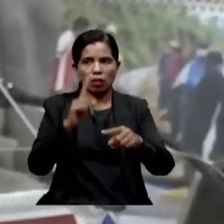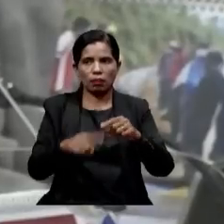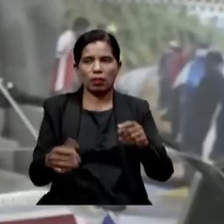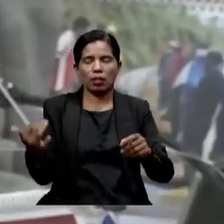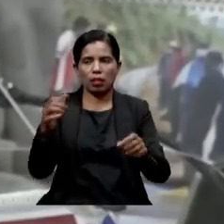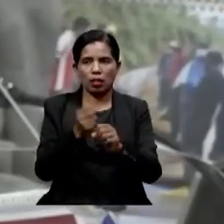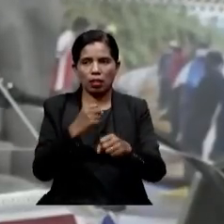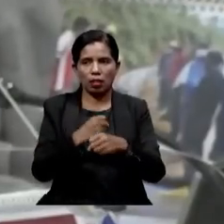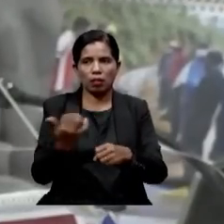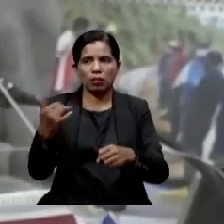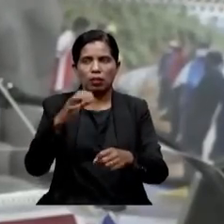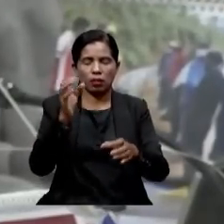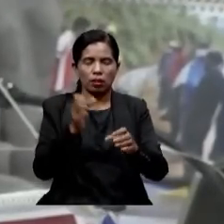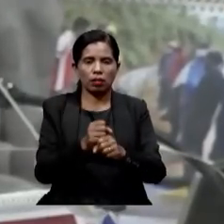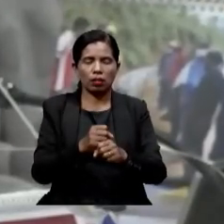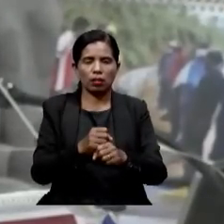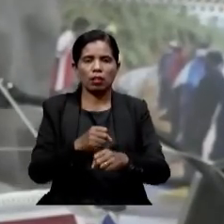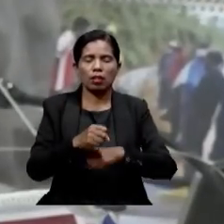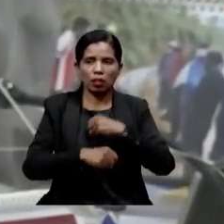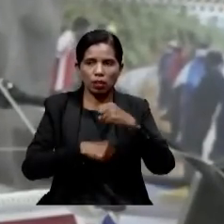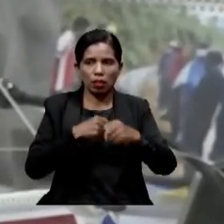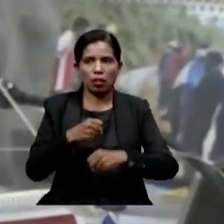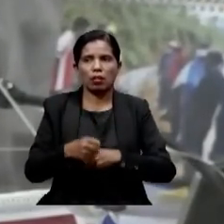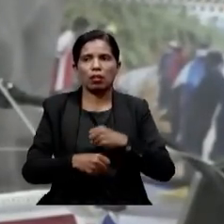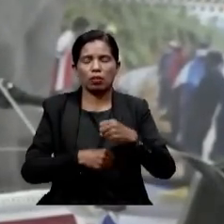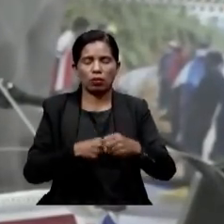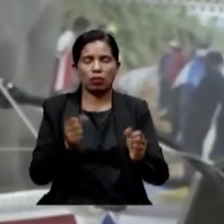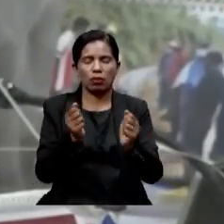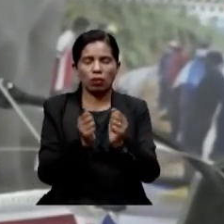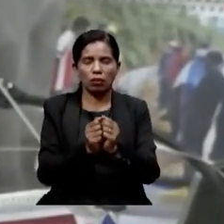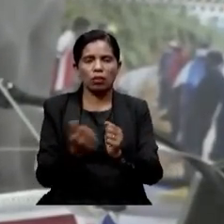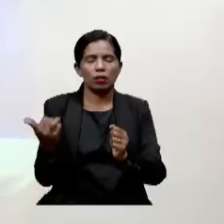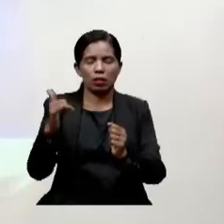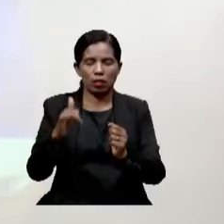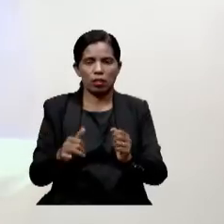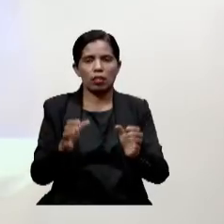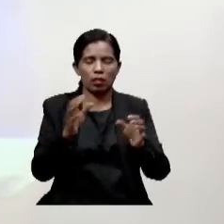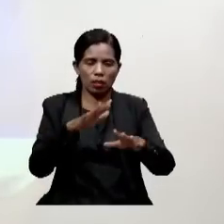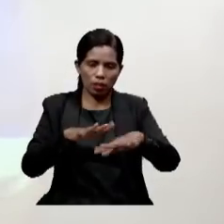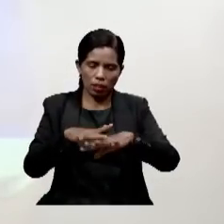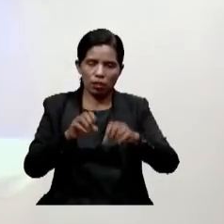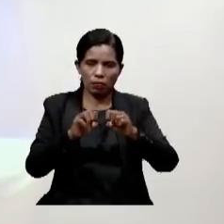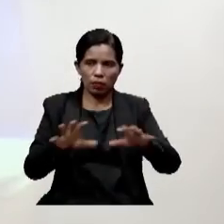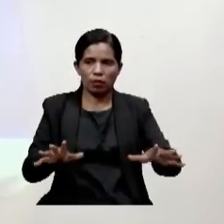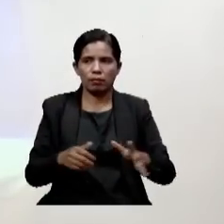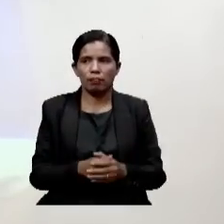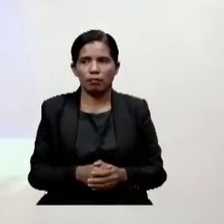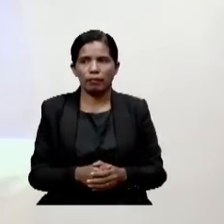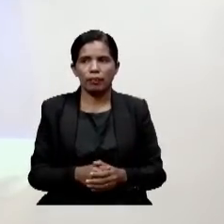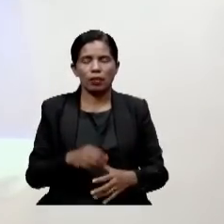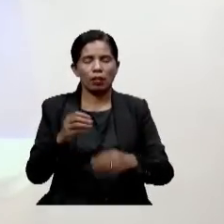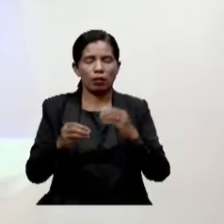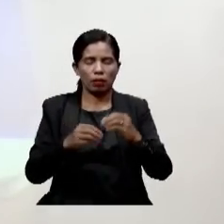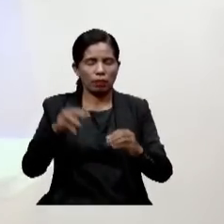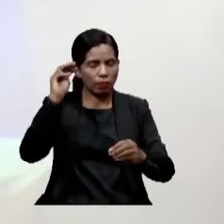halosira terus hoser ninia tais ka sasane be makalakon relasona hoitania ministeru